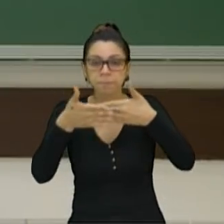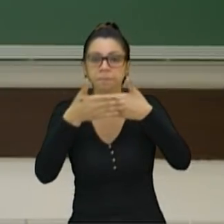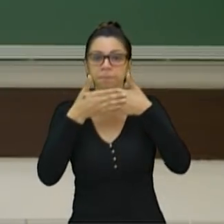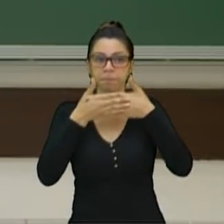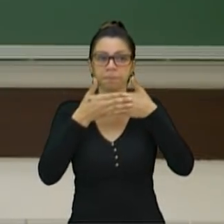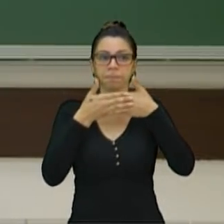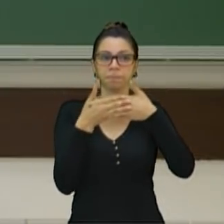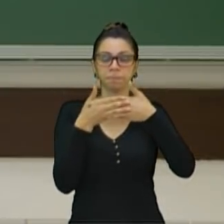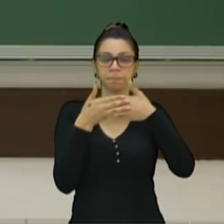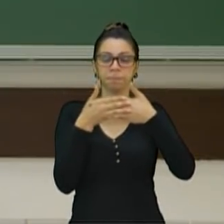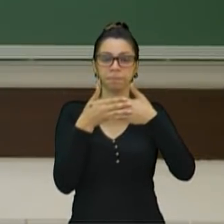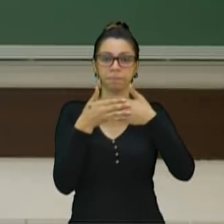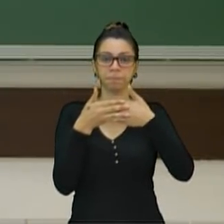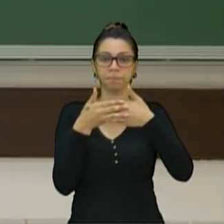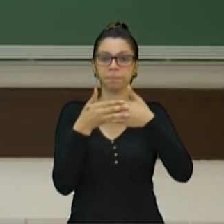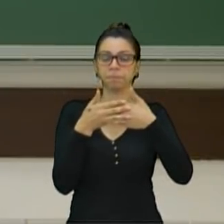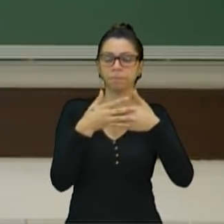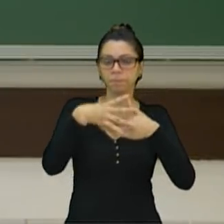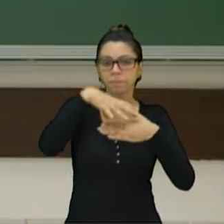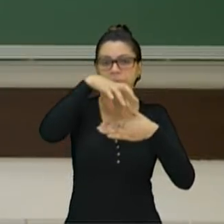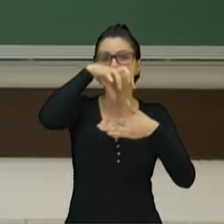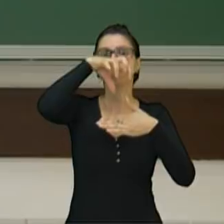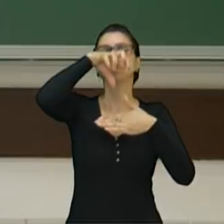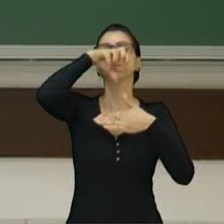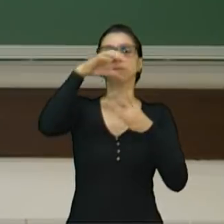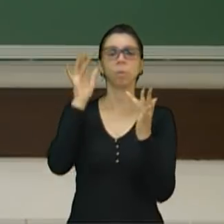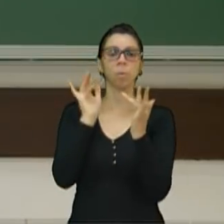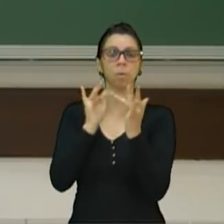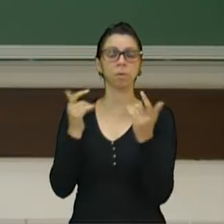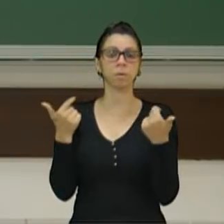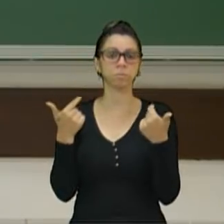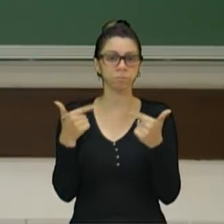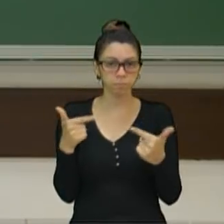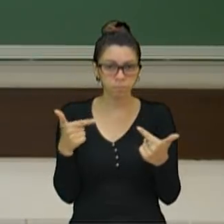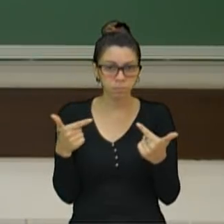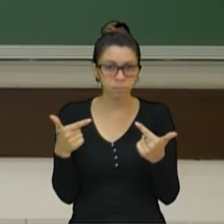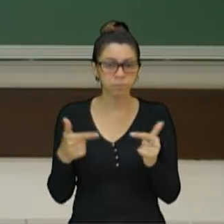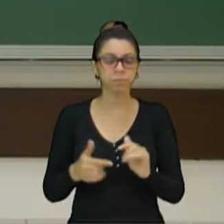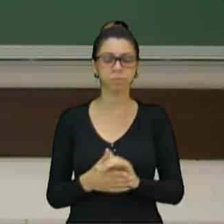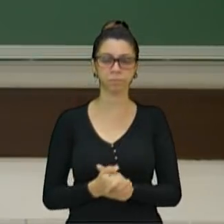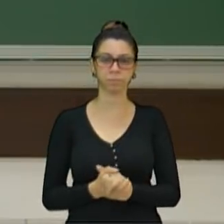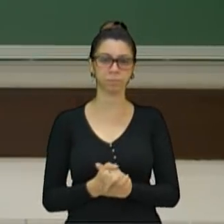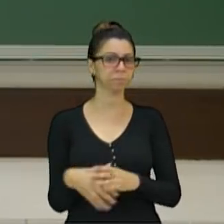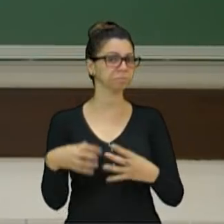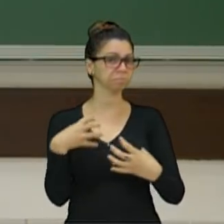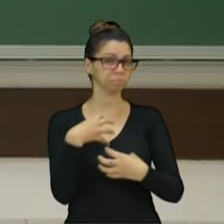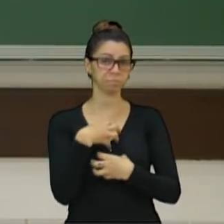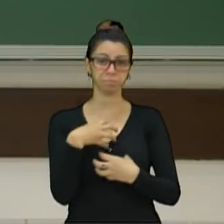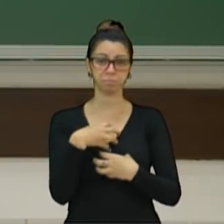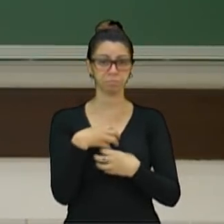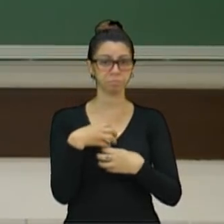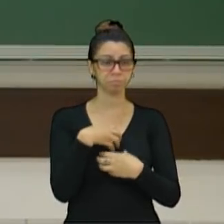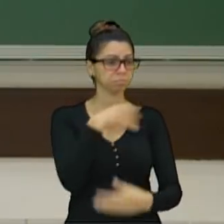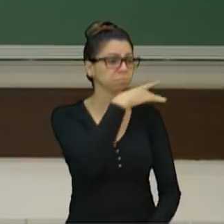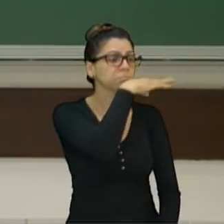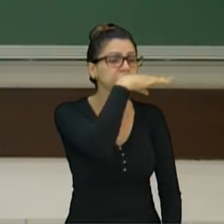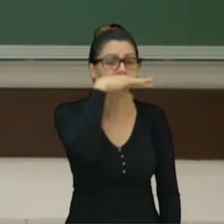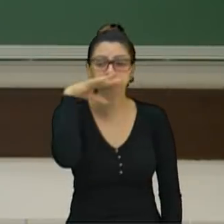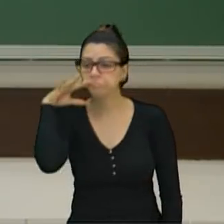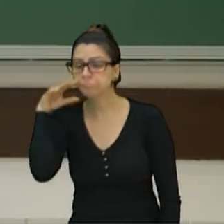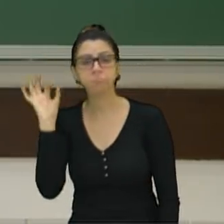sobre os quimiorreceptores do nariz. Então a gente não vai sentir os cheiros